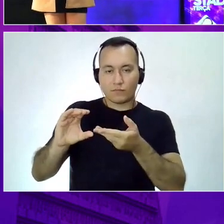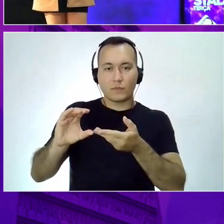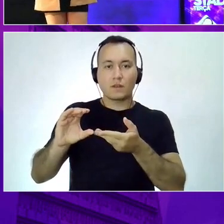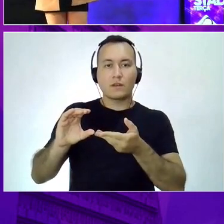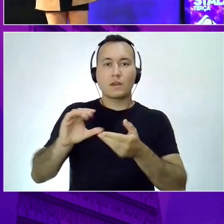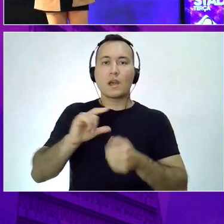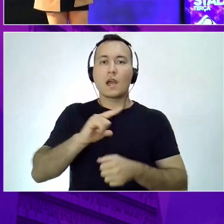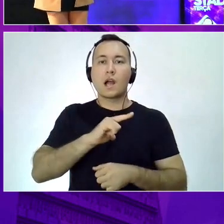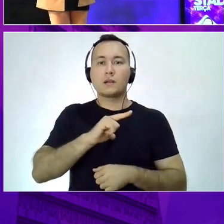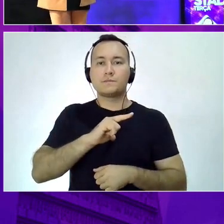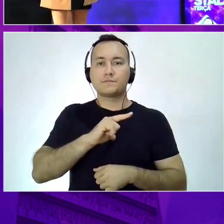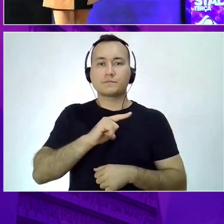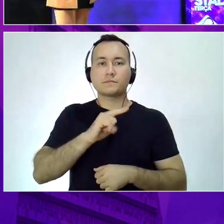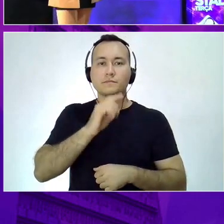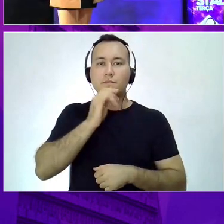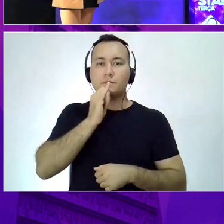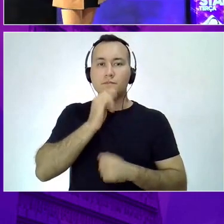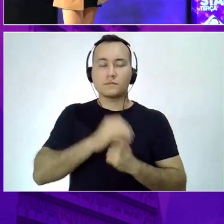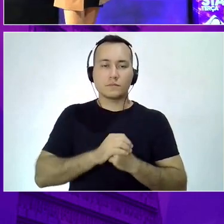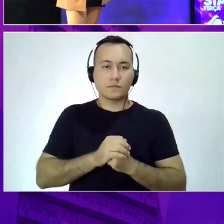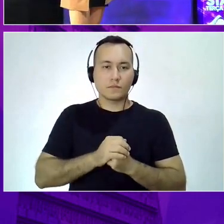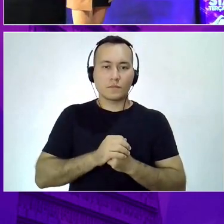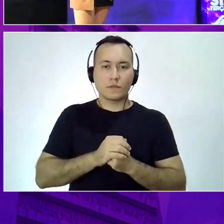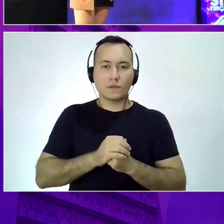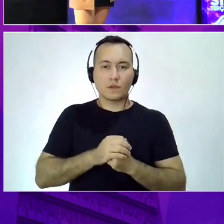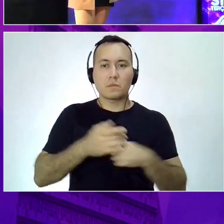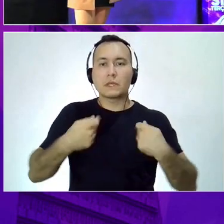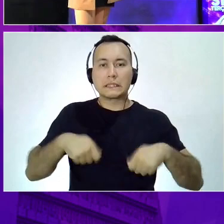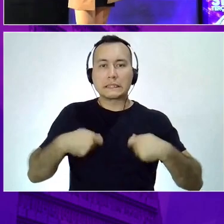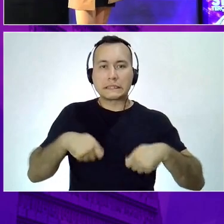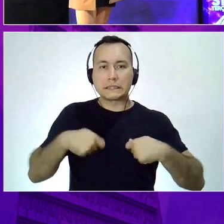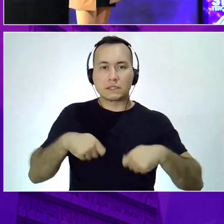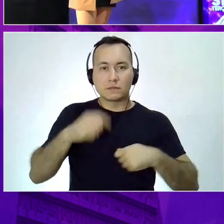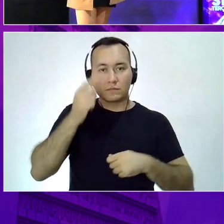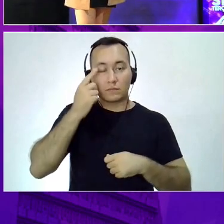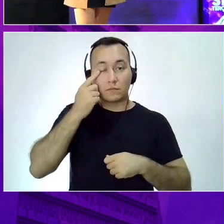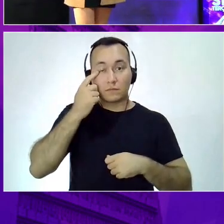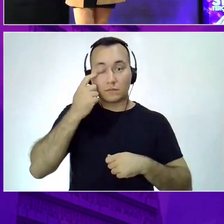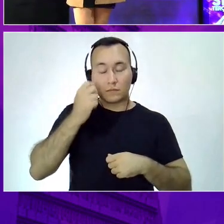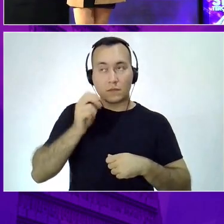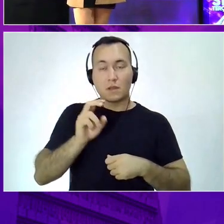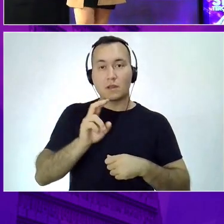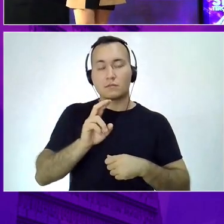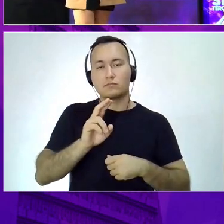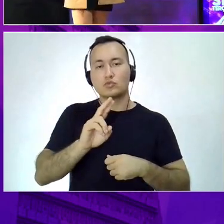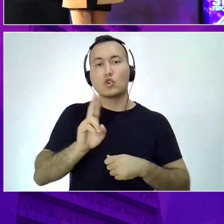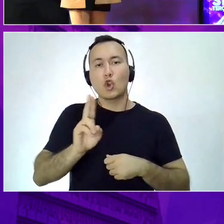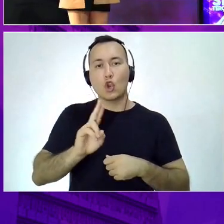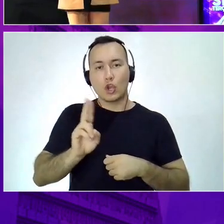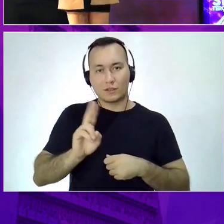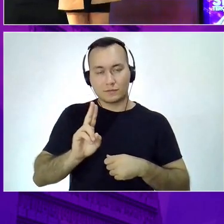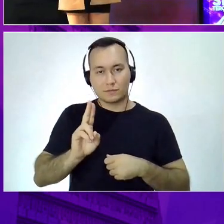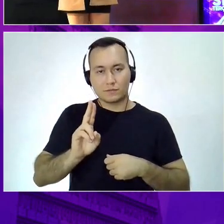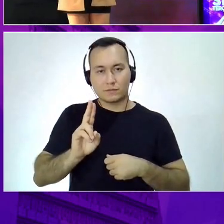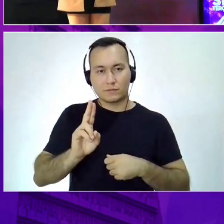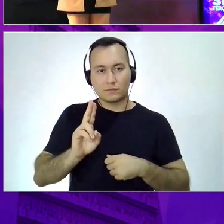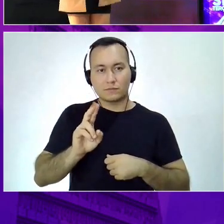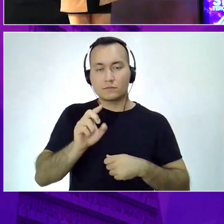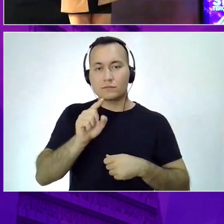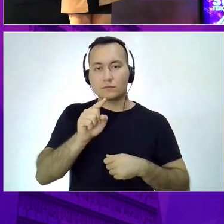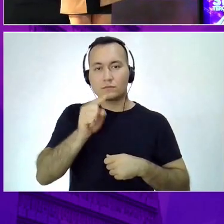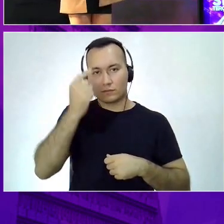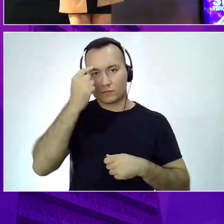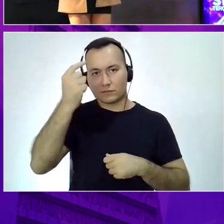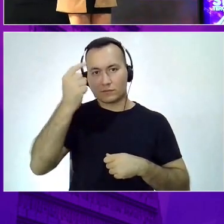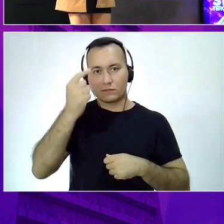Eu preciso obter um nome. É muito fácil obter um nome porque eu estou dentro da mesma aplicação. Quando a gente começa a fazer distribuição, quando a gente